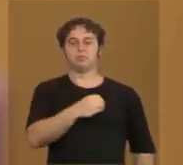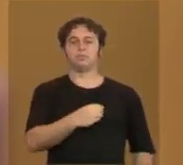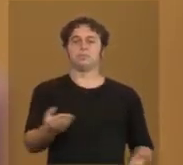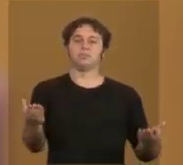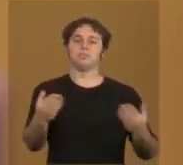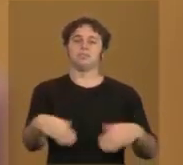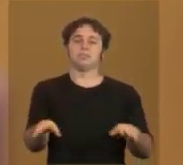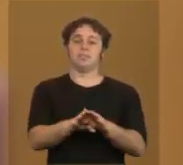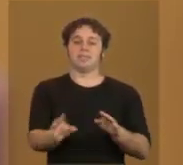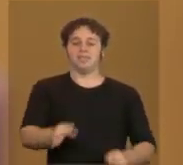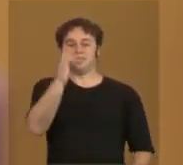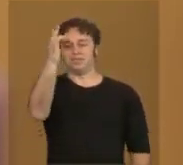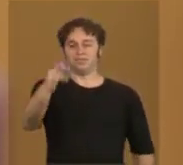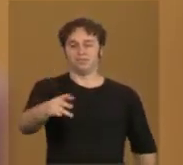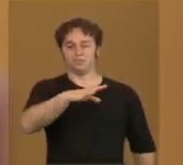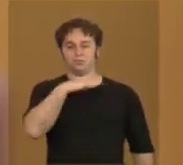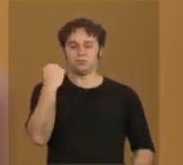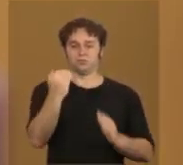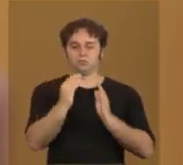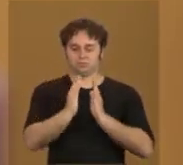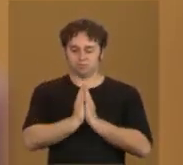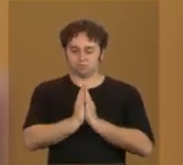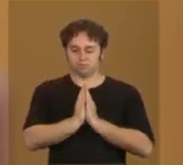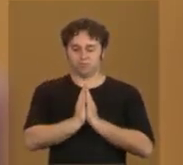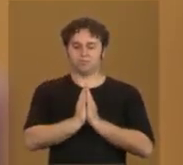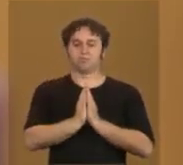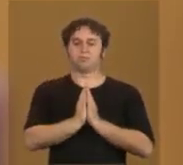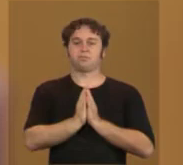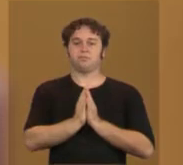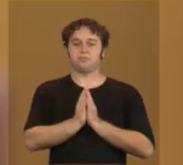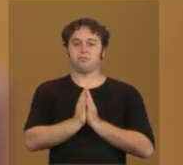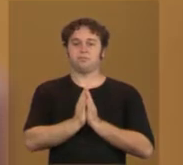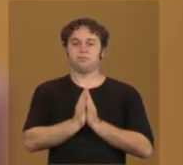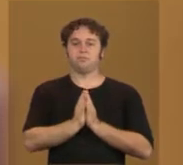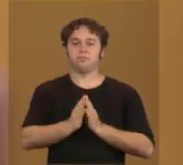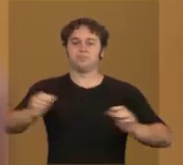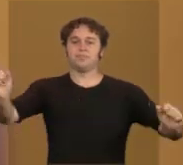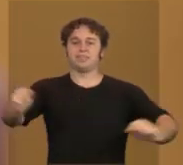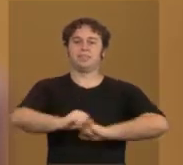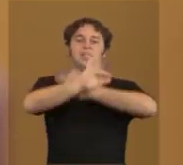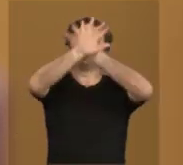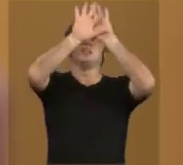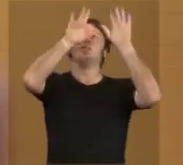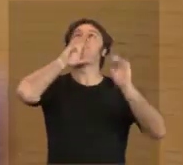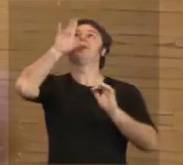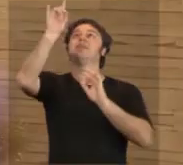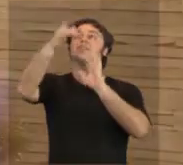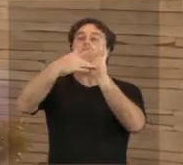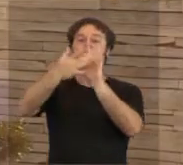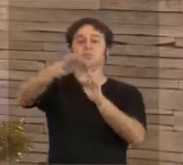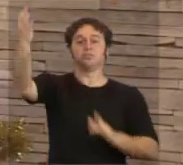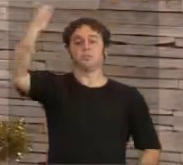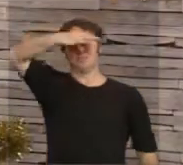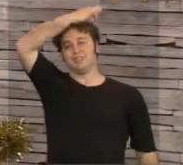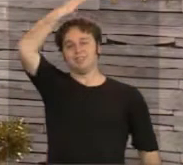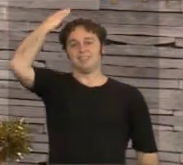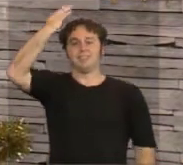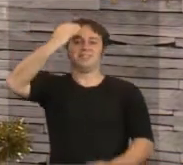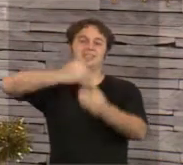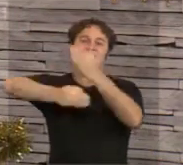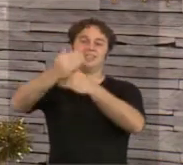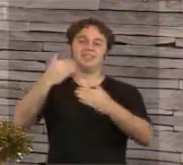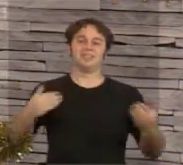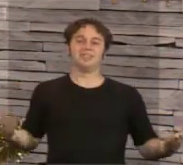nós, pecadores, agora e na hora de nossa morte. Amém. Glória ao Pai, ao Filho e ao Espírito